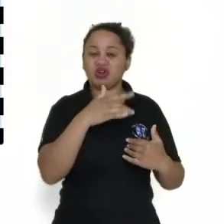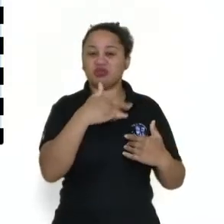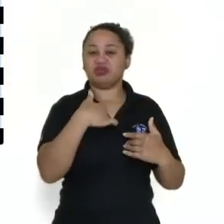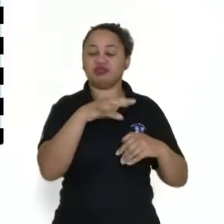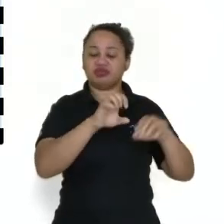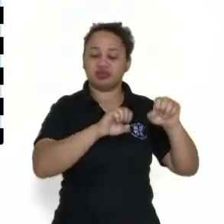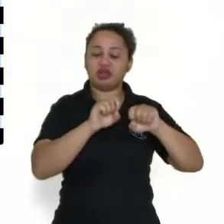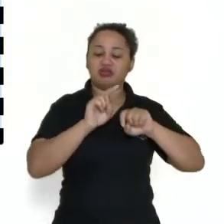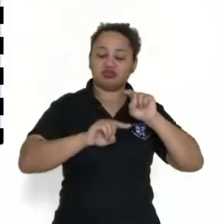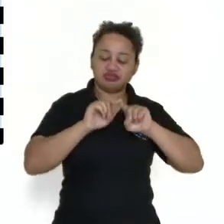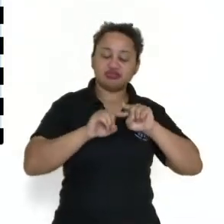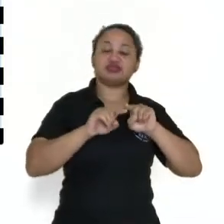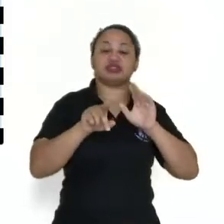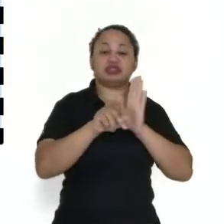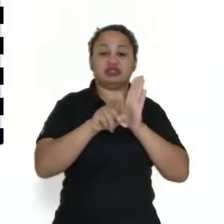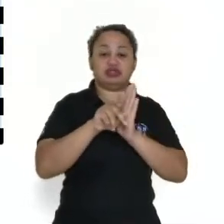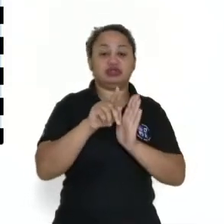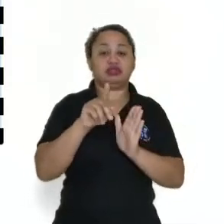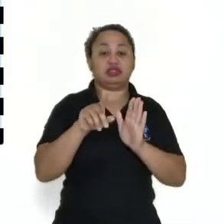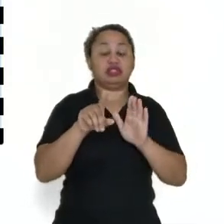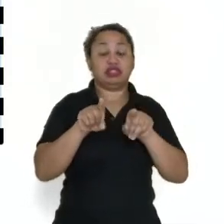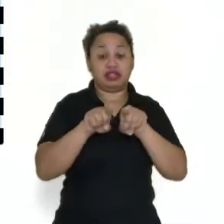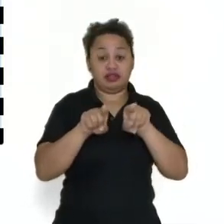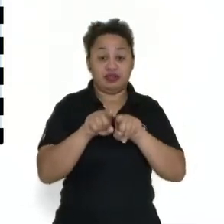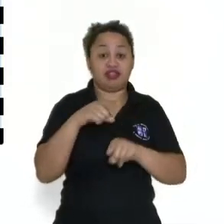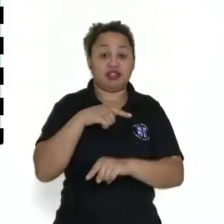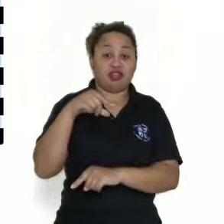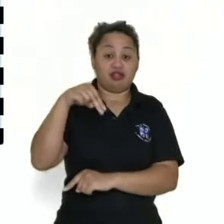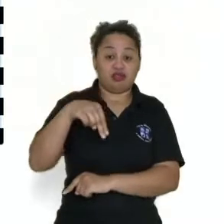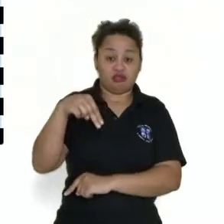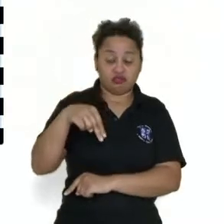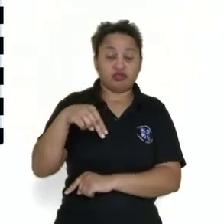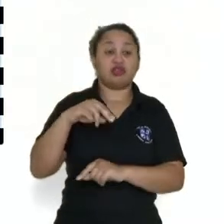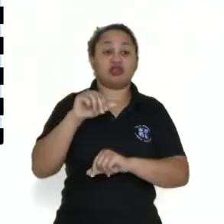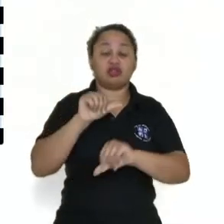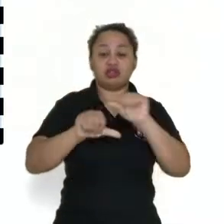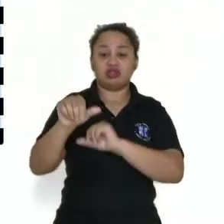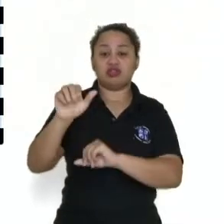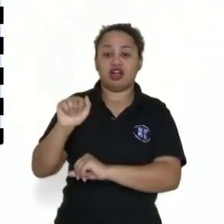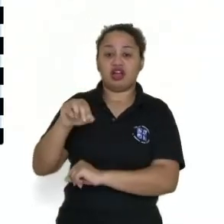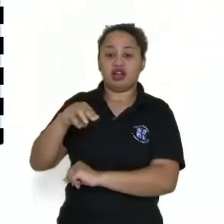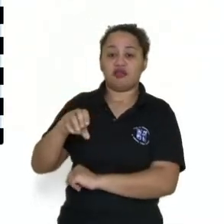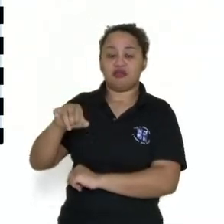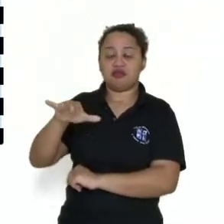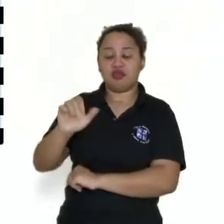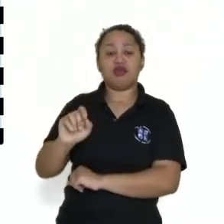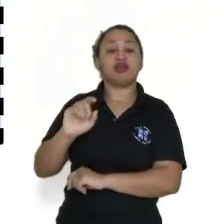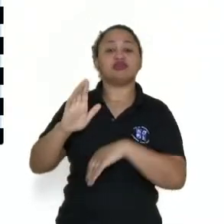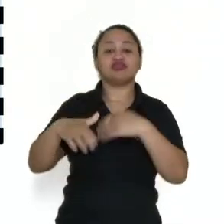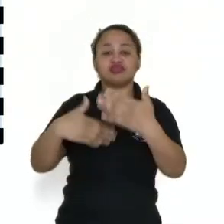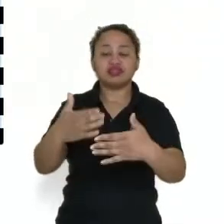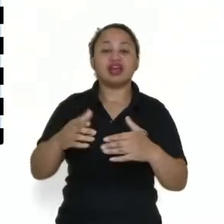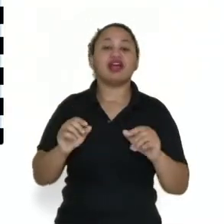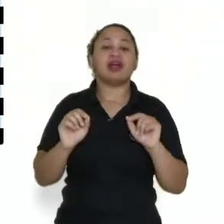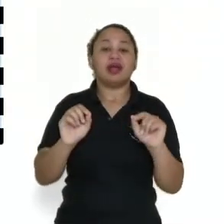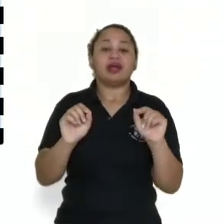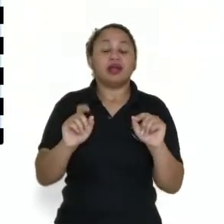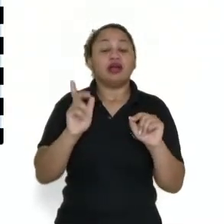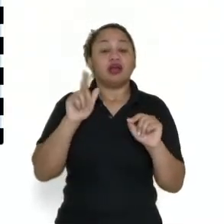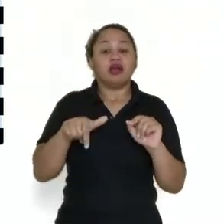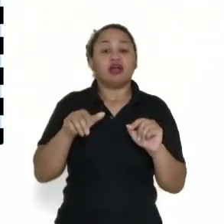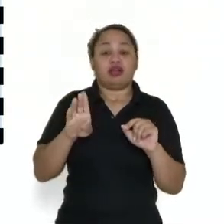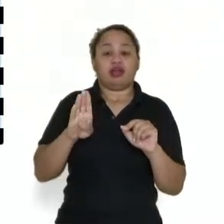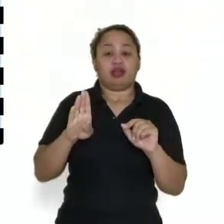acumula produtos nitrogenados também na sua composição, converte em amônia, e quem vai fazer esse trabalho são essas